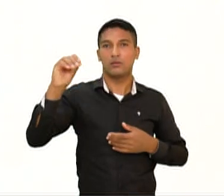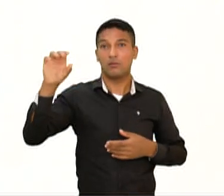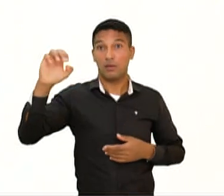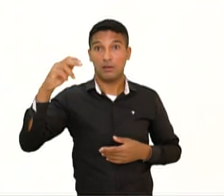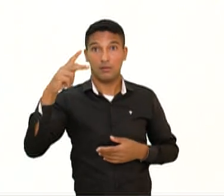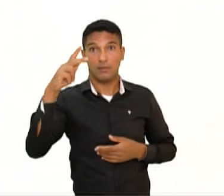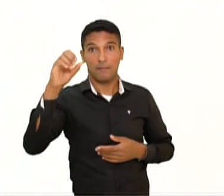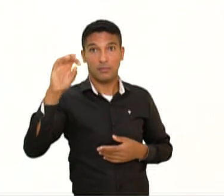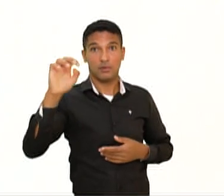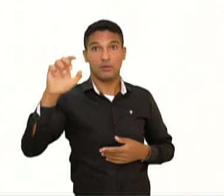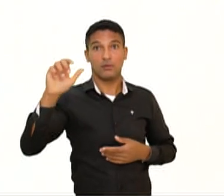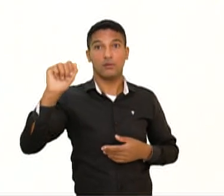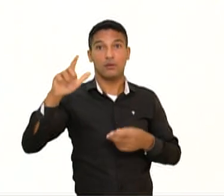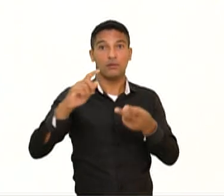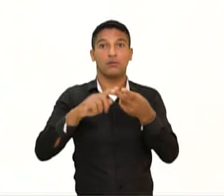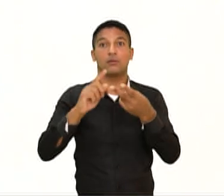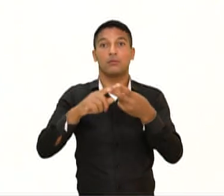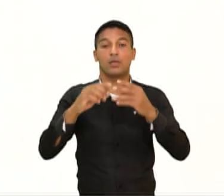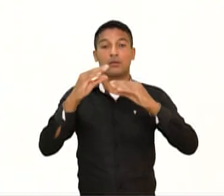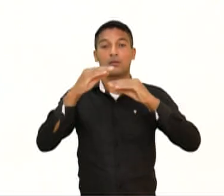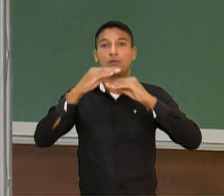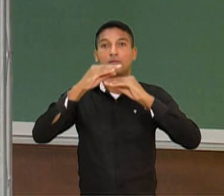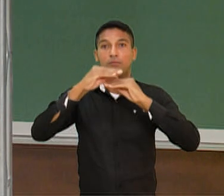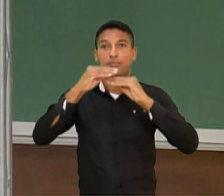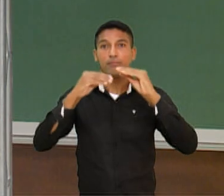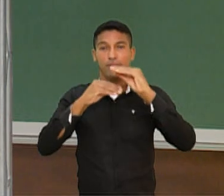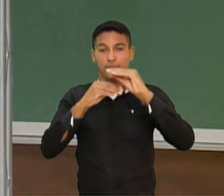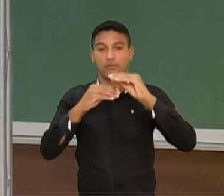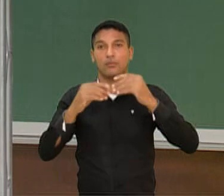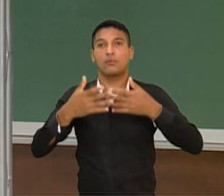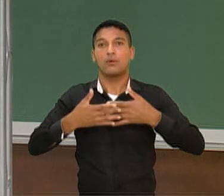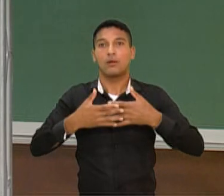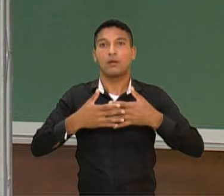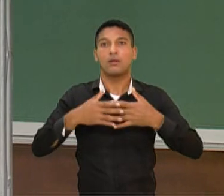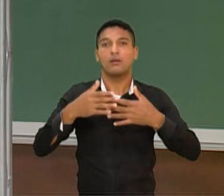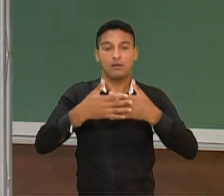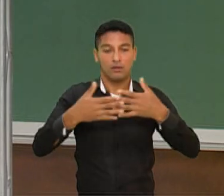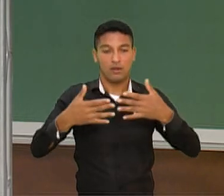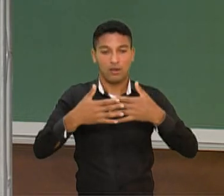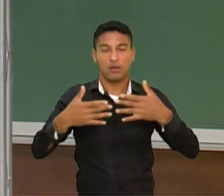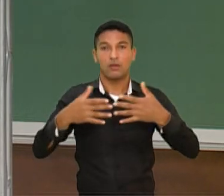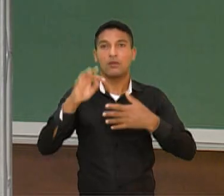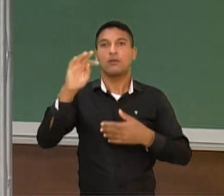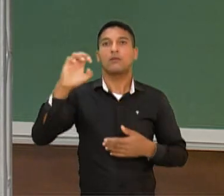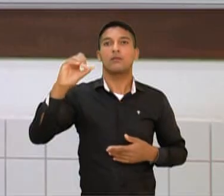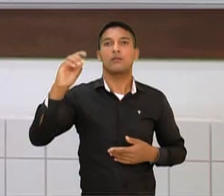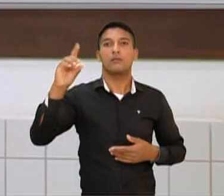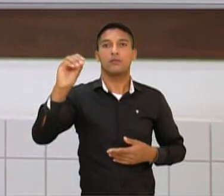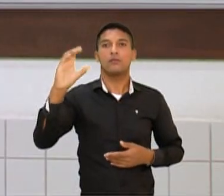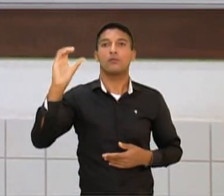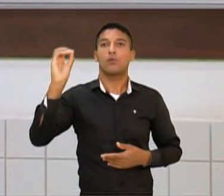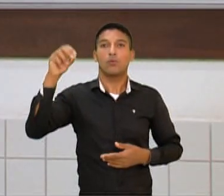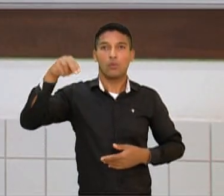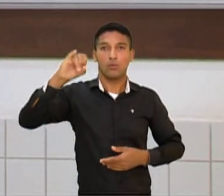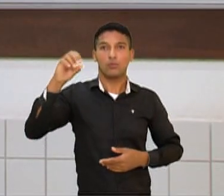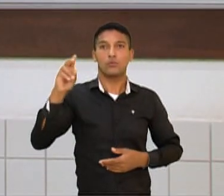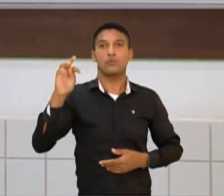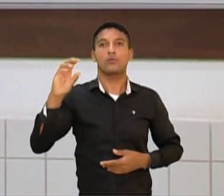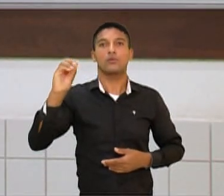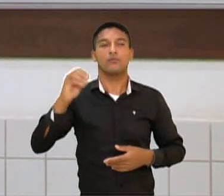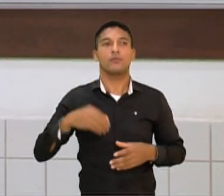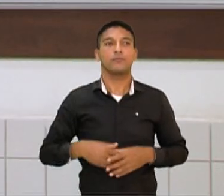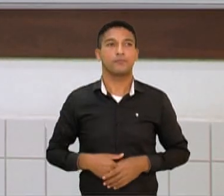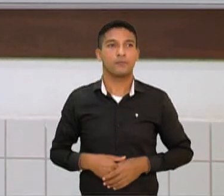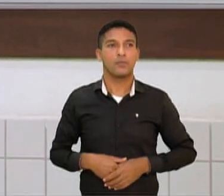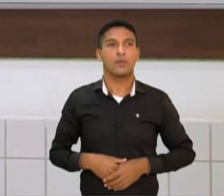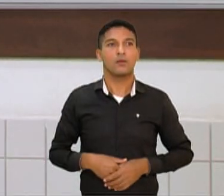aula aqui. Observar a presença dos nervos sensoriais e dos nervos motores. Professor, por que eu tenho que apresentar nervo